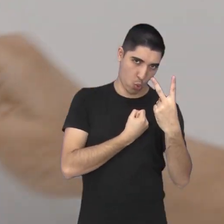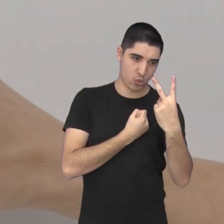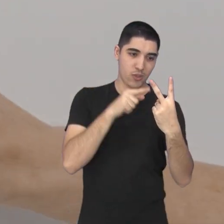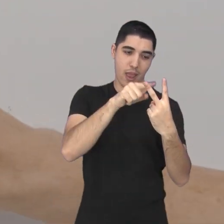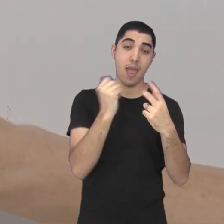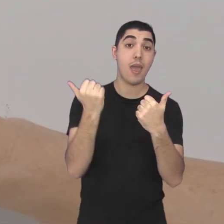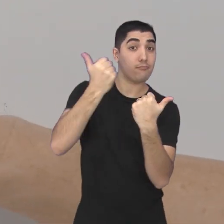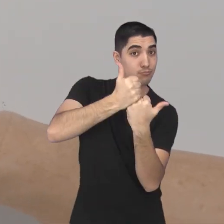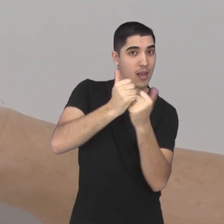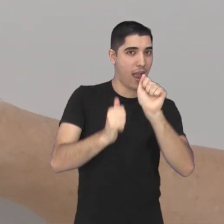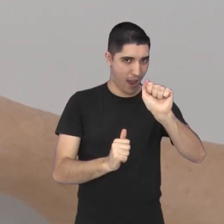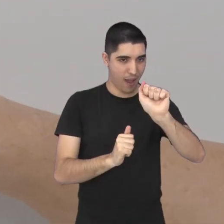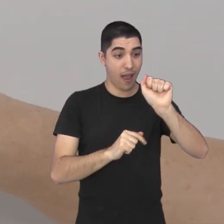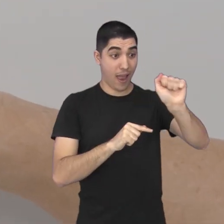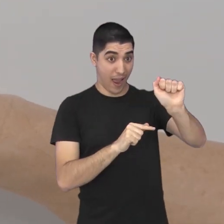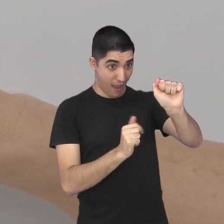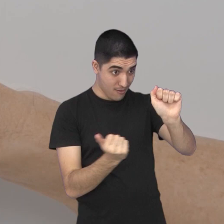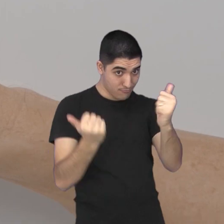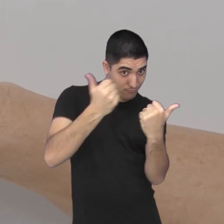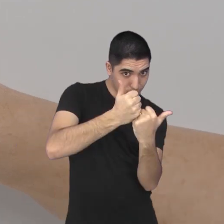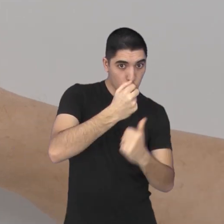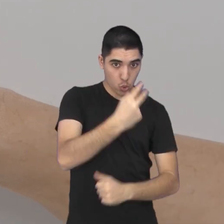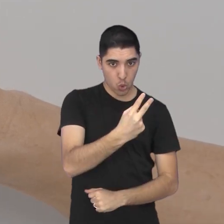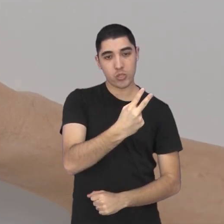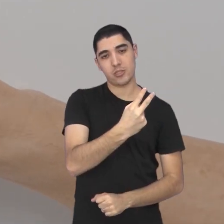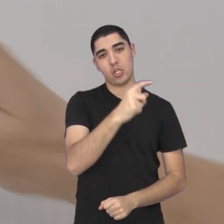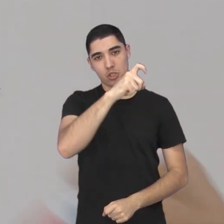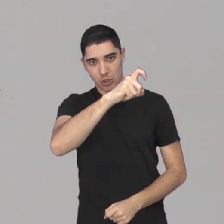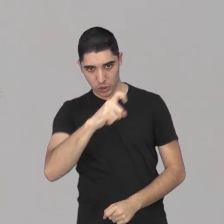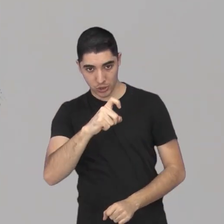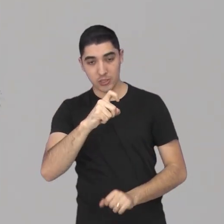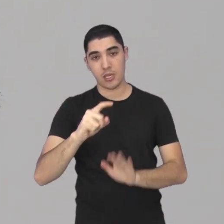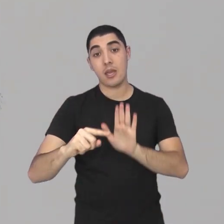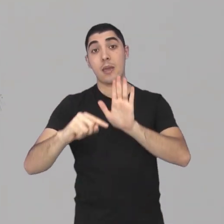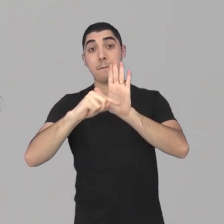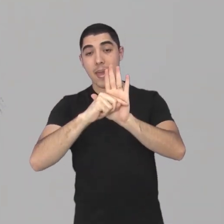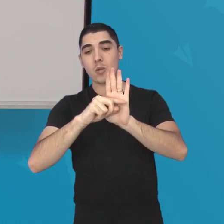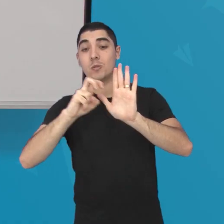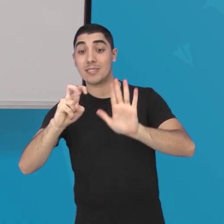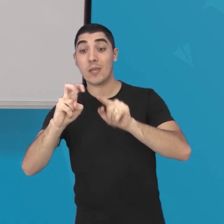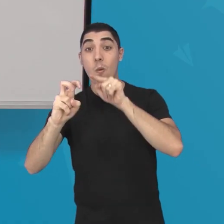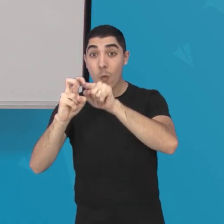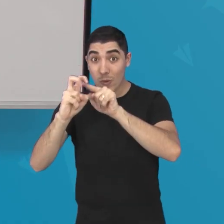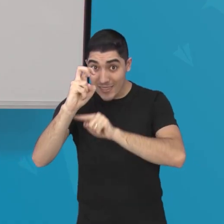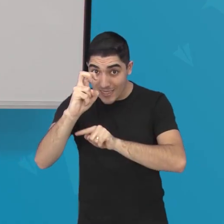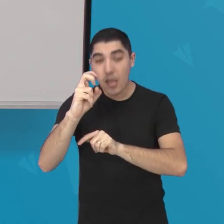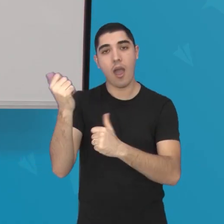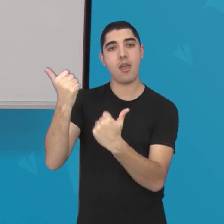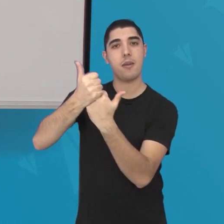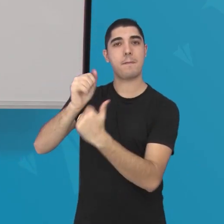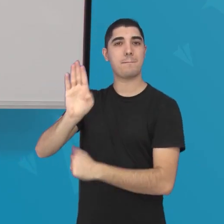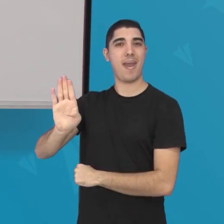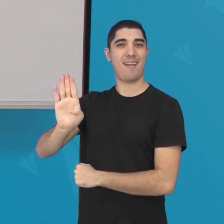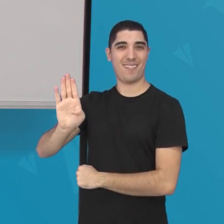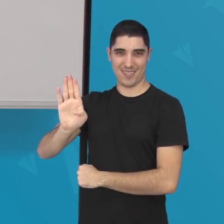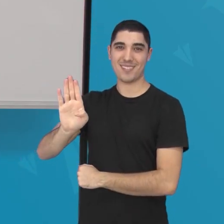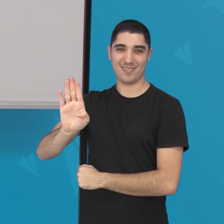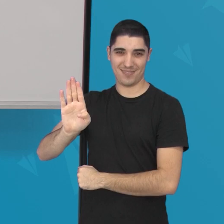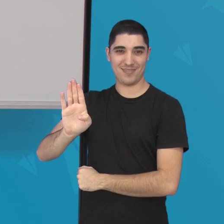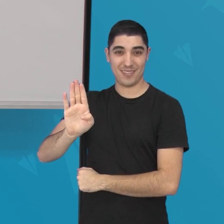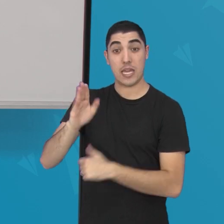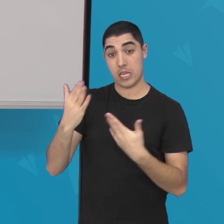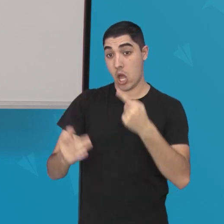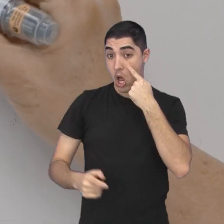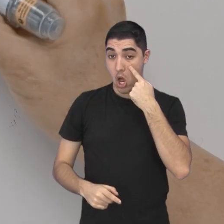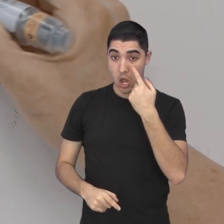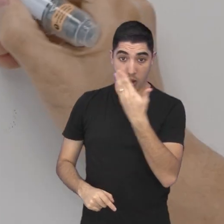b é o termo independente, que é o menos 5. Então, nessa equação aqui,